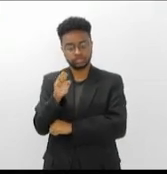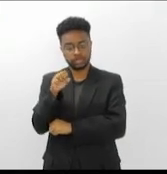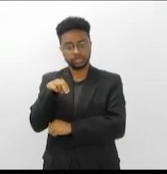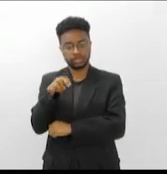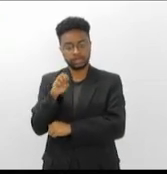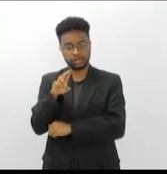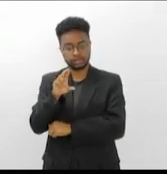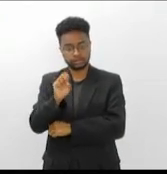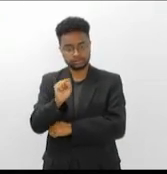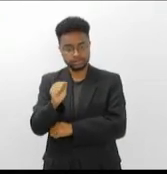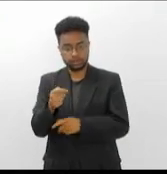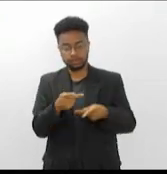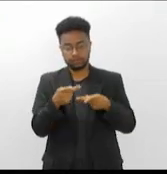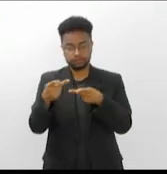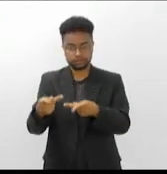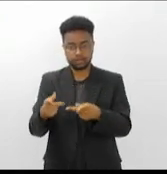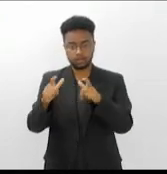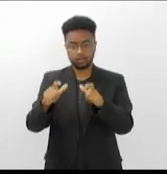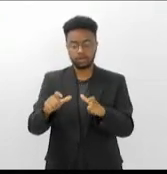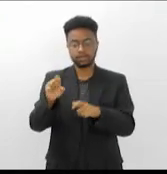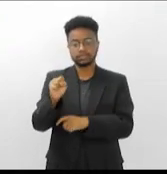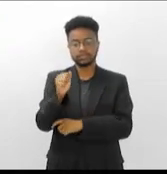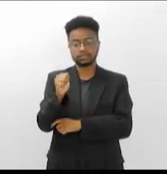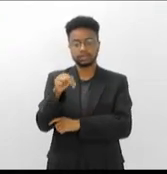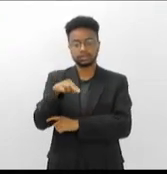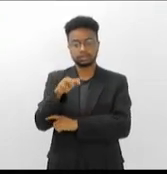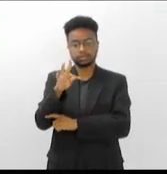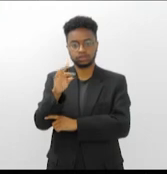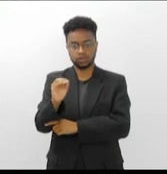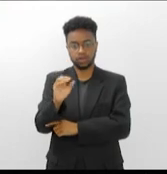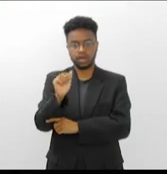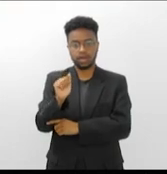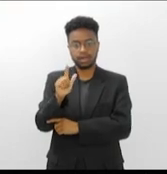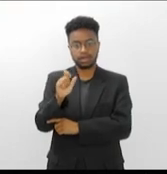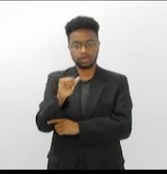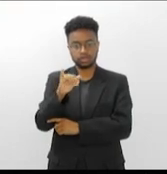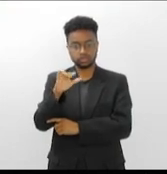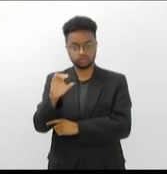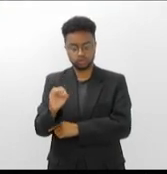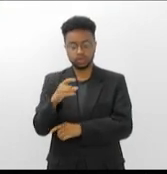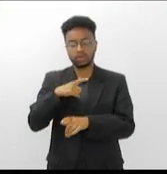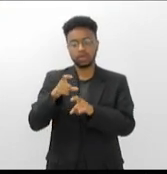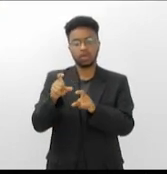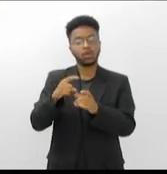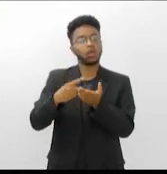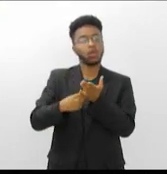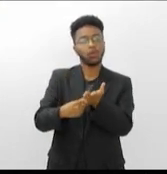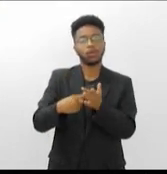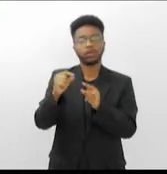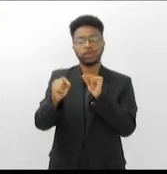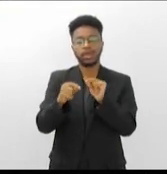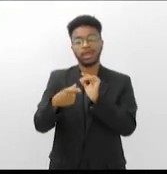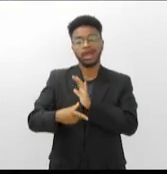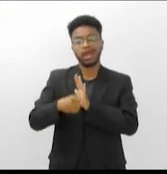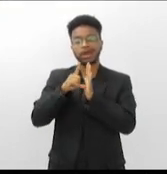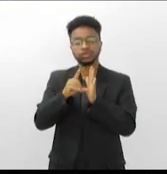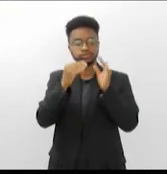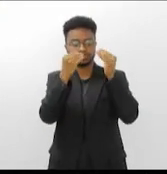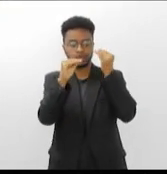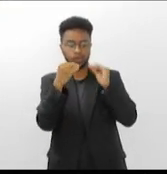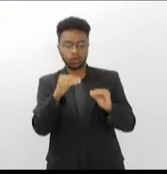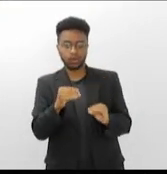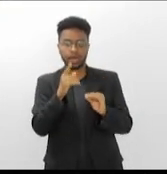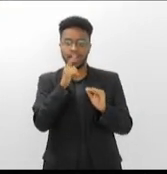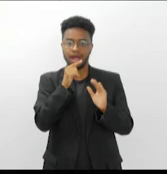e lá ficou combinado que, antes de fazer as instalações dos hidrômetros e